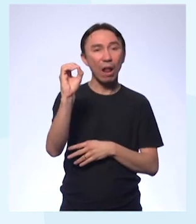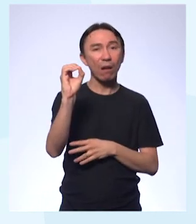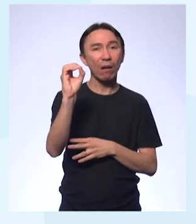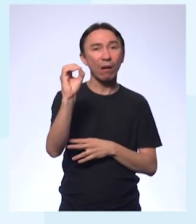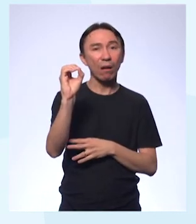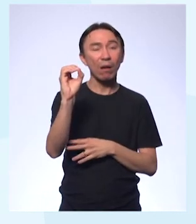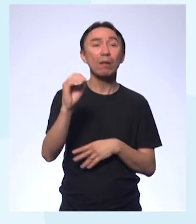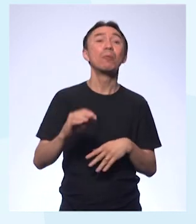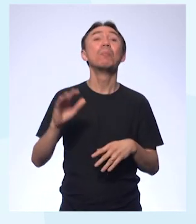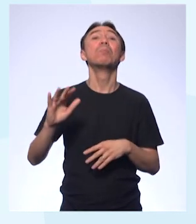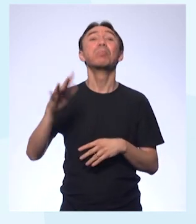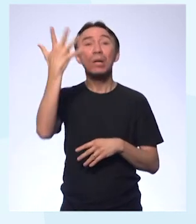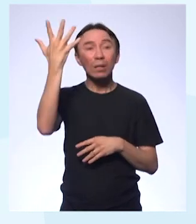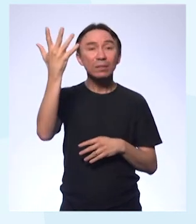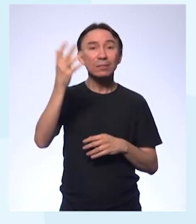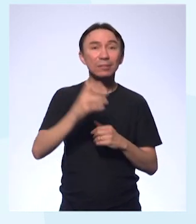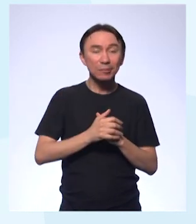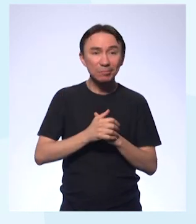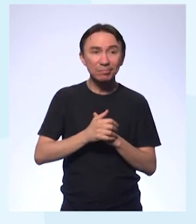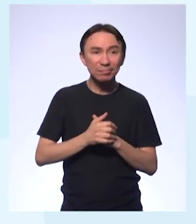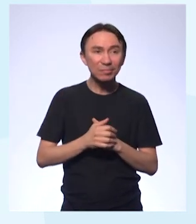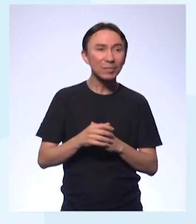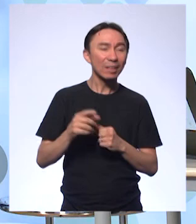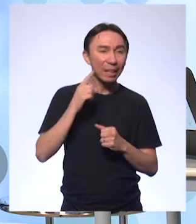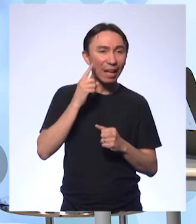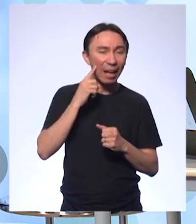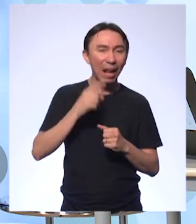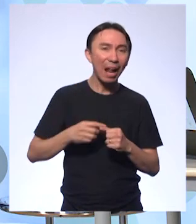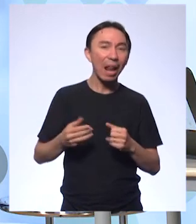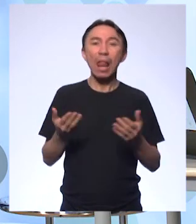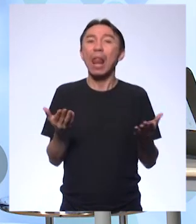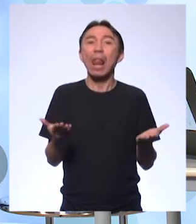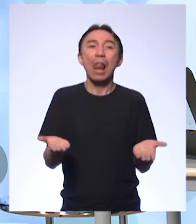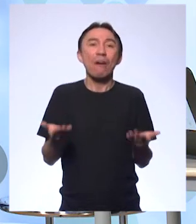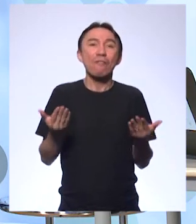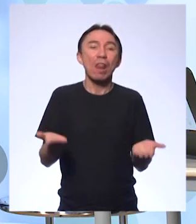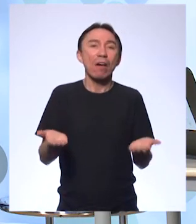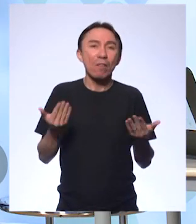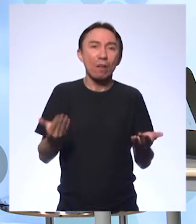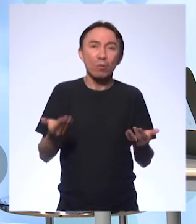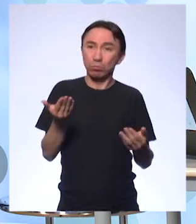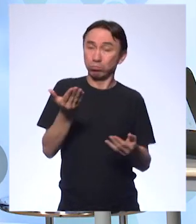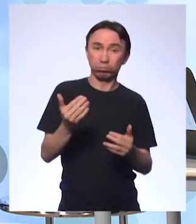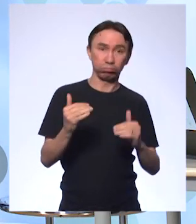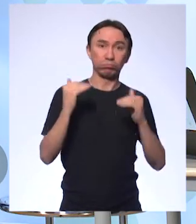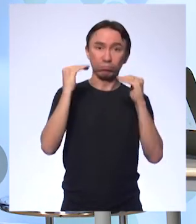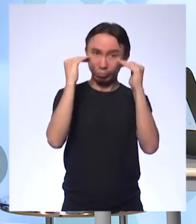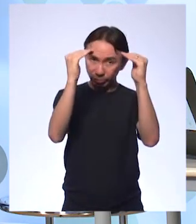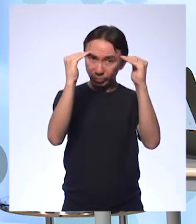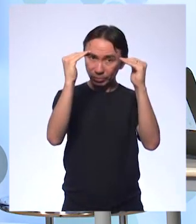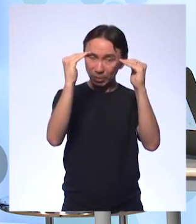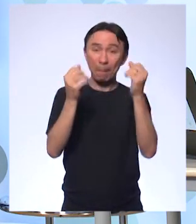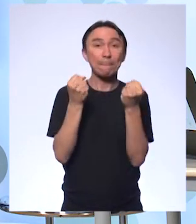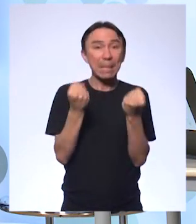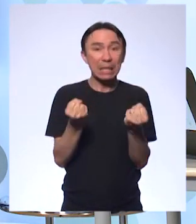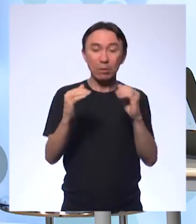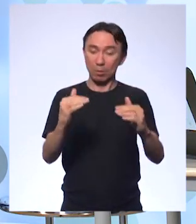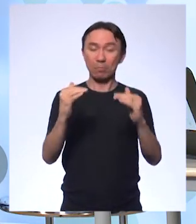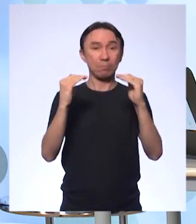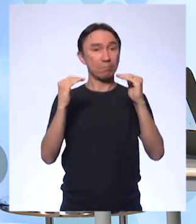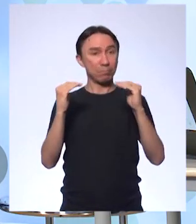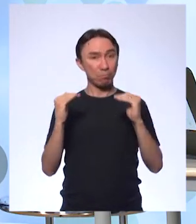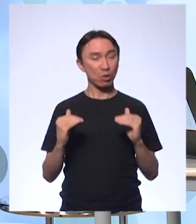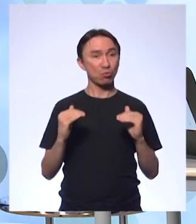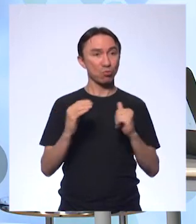aqui na minha solução? O que é mais leve fica em cima e o que é mais pesado fica embaixo. Então, a densidade